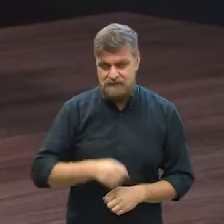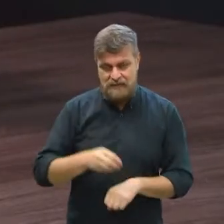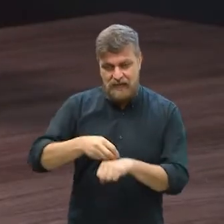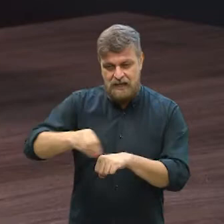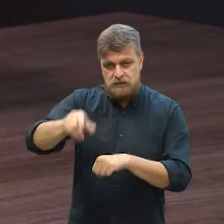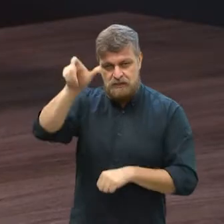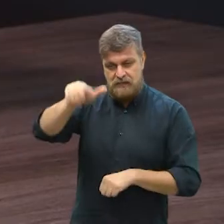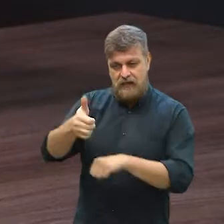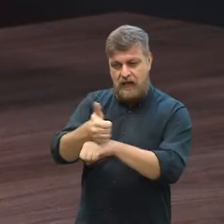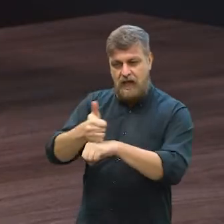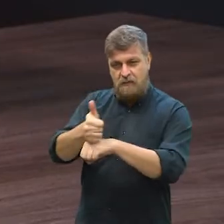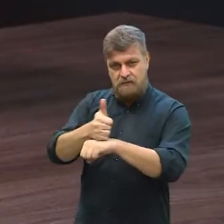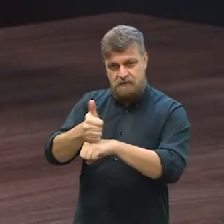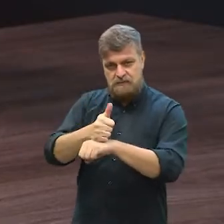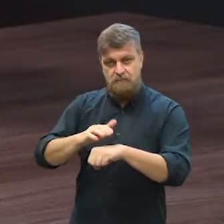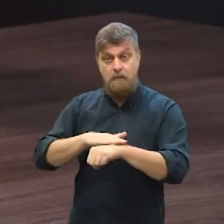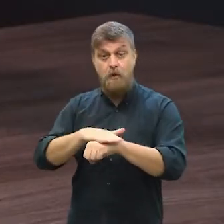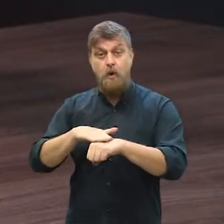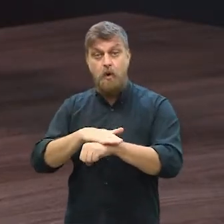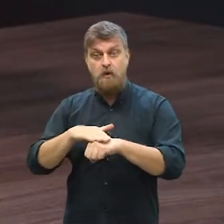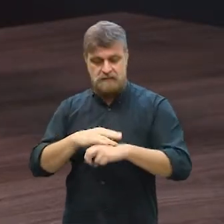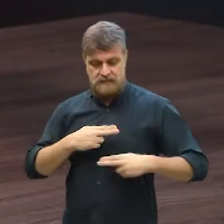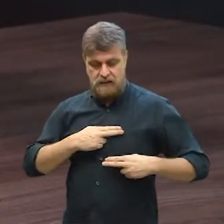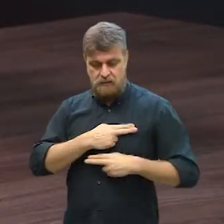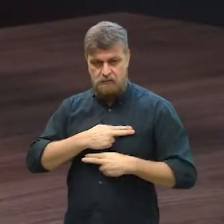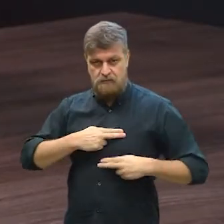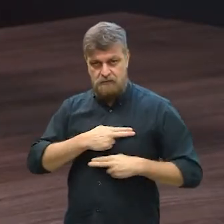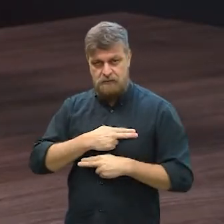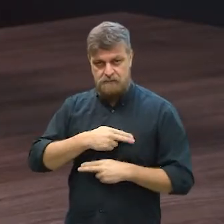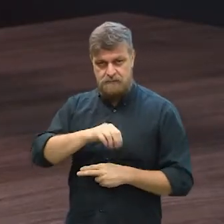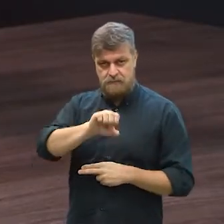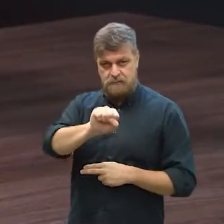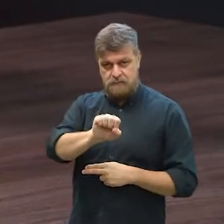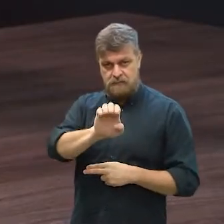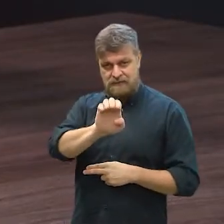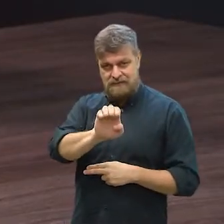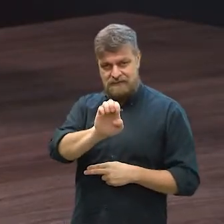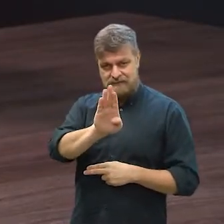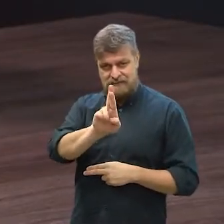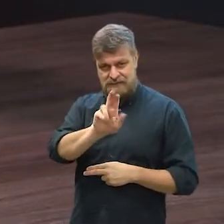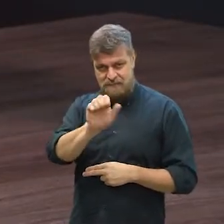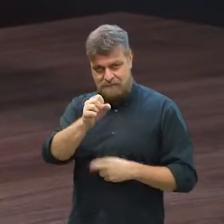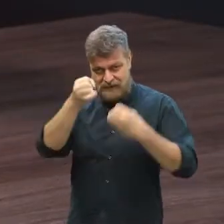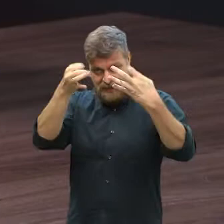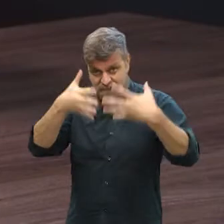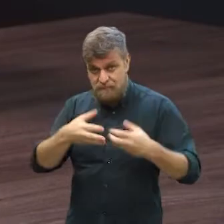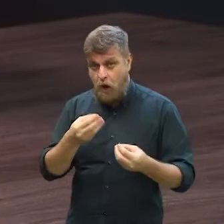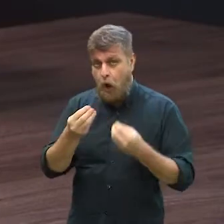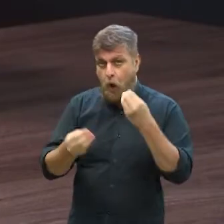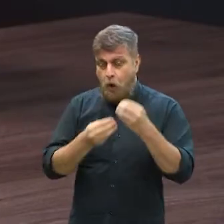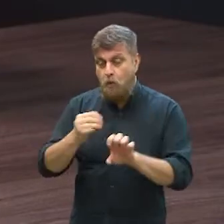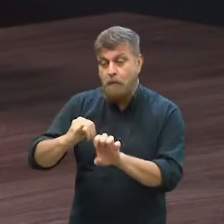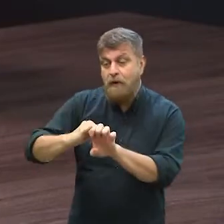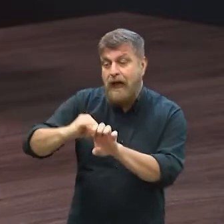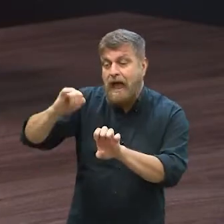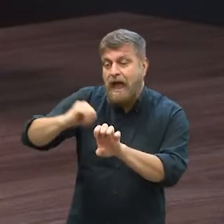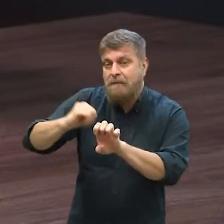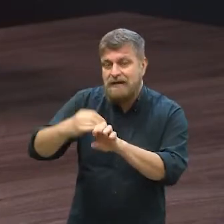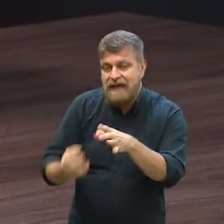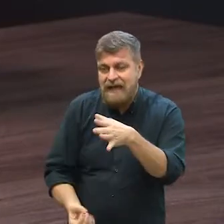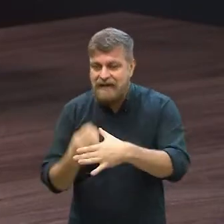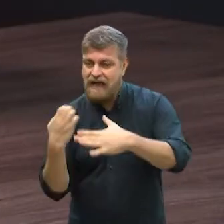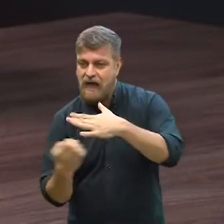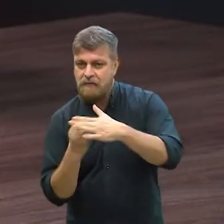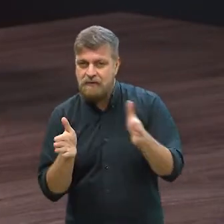segundo bloco a dica do especialista e a gente vai conversar com uma especialista do Sebrae que vai falar justamente sobre essa questão